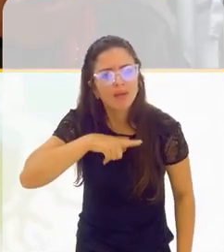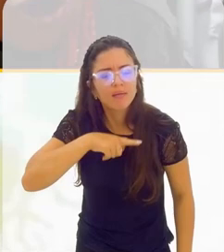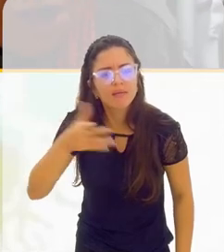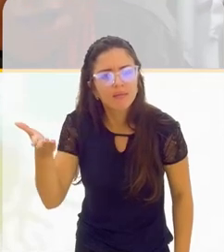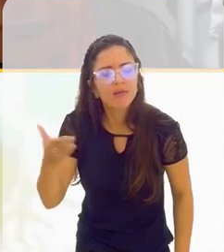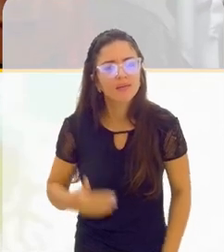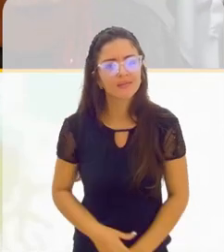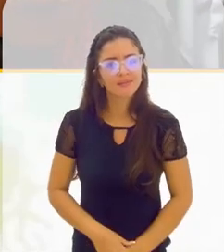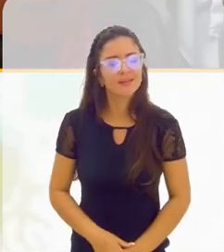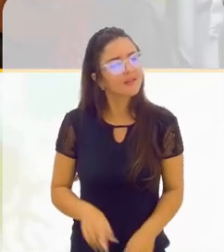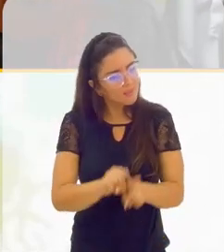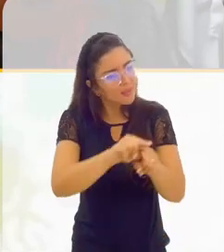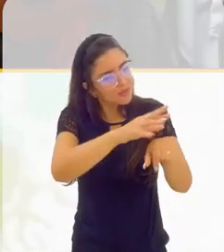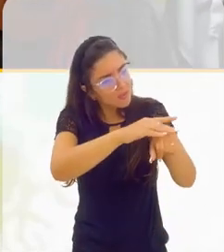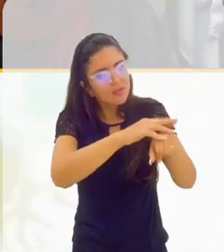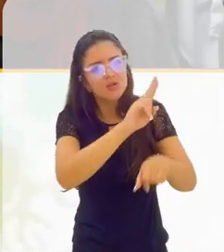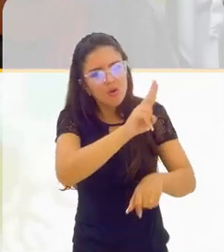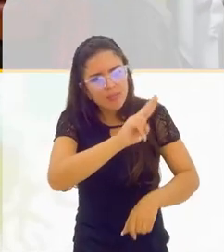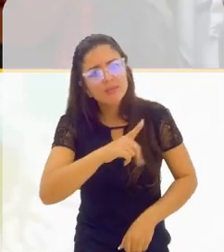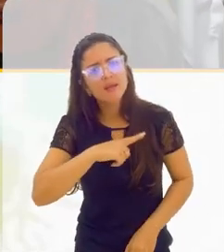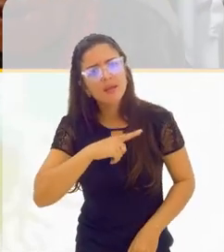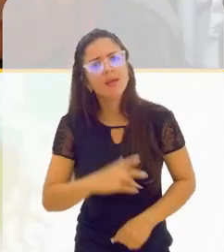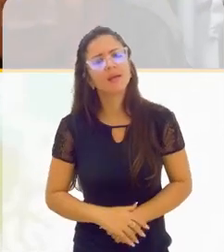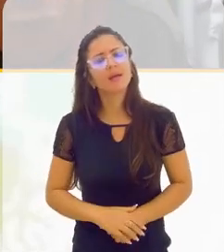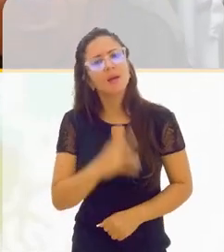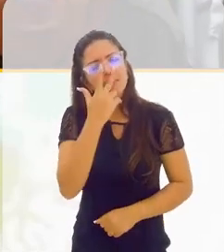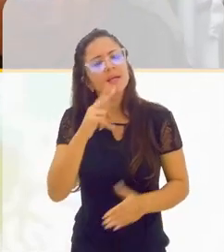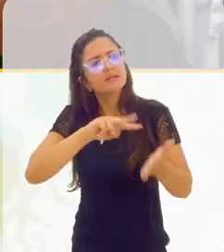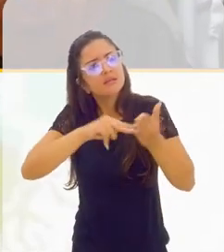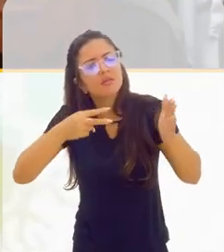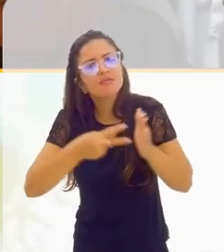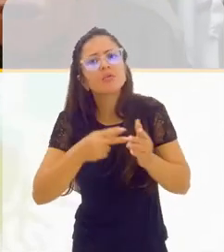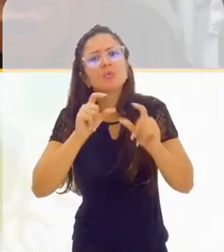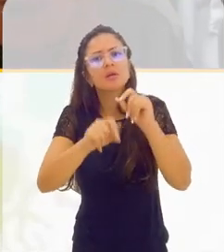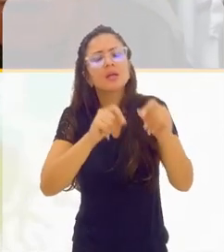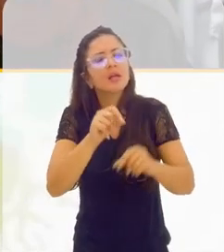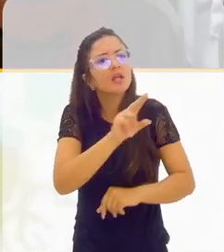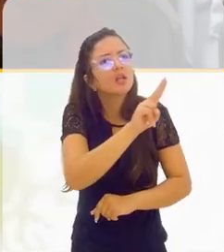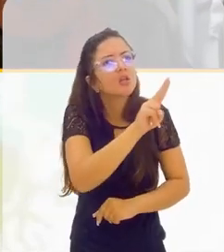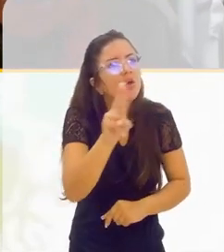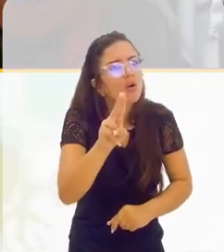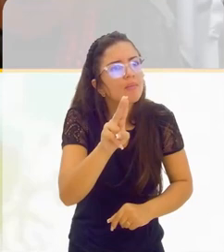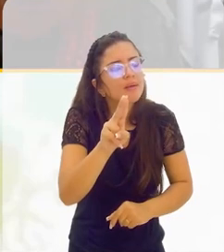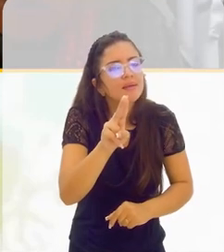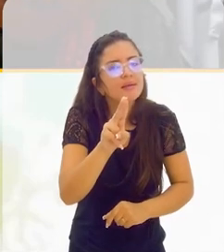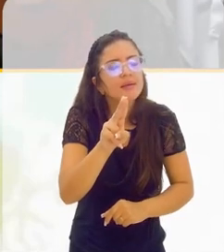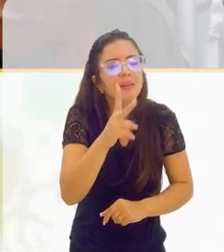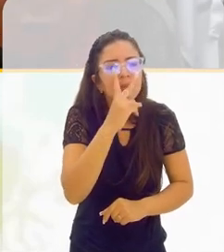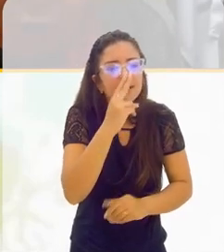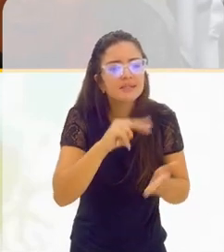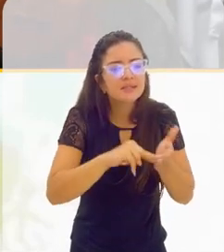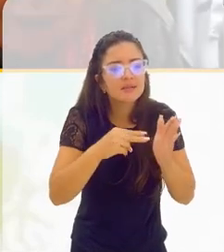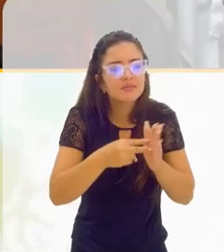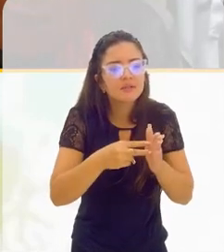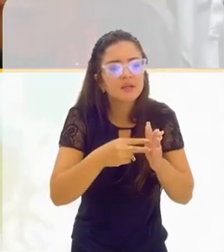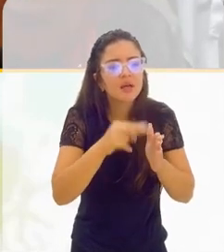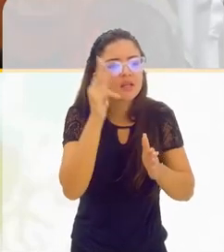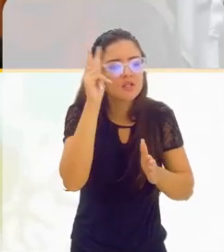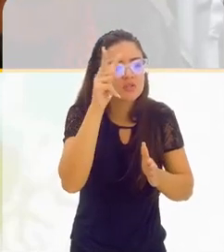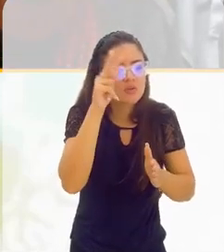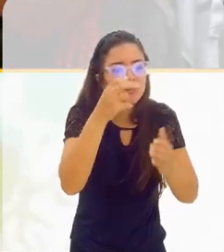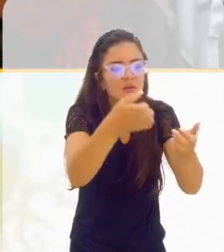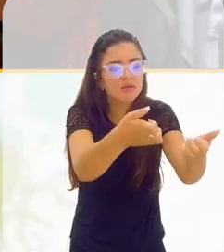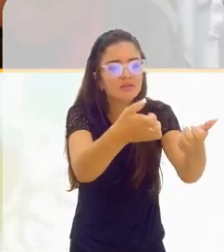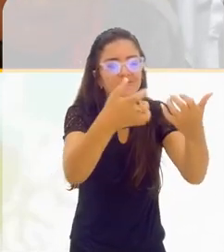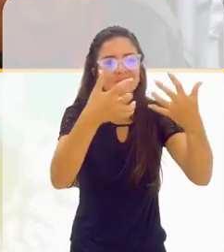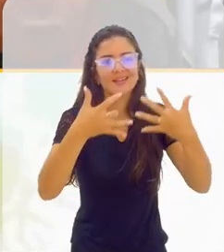isso já significa muita coisa que na hora que você pede o nome é uma história de vida que vem junto não é só o nome não é